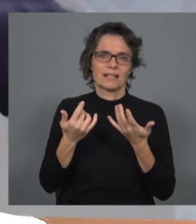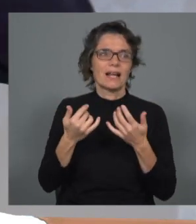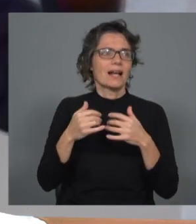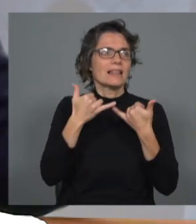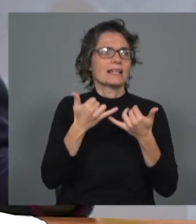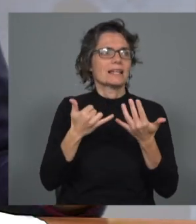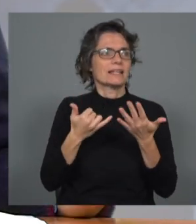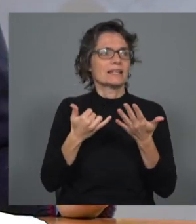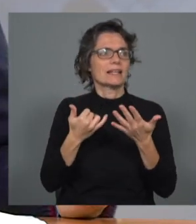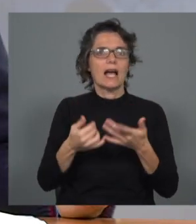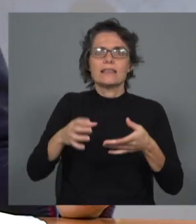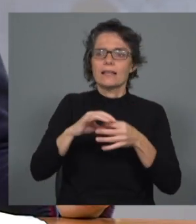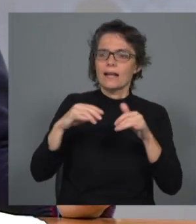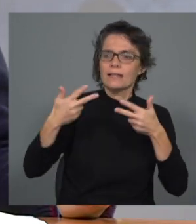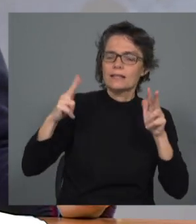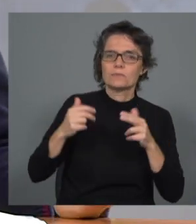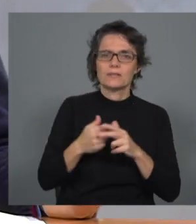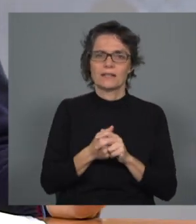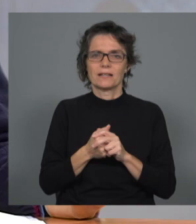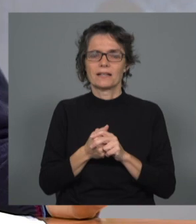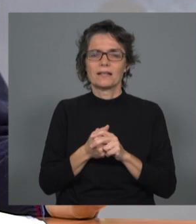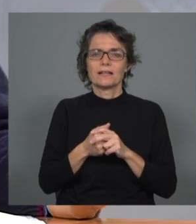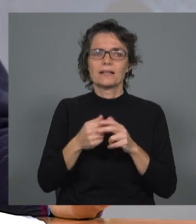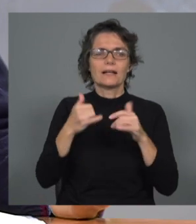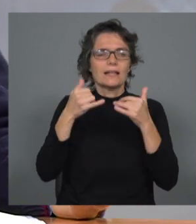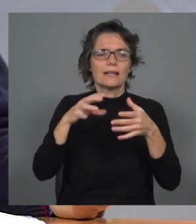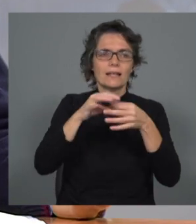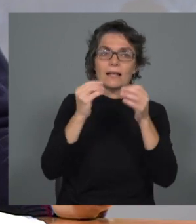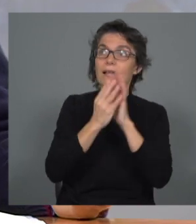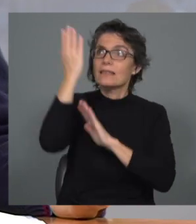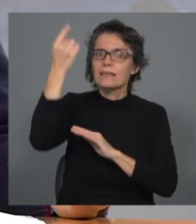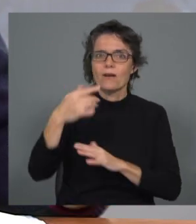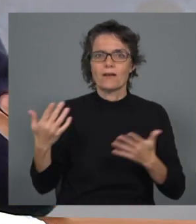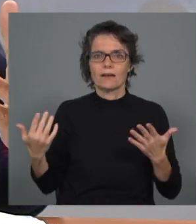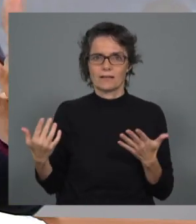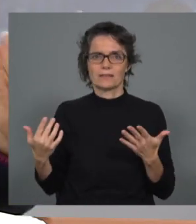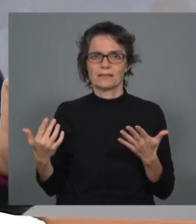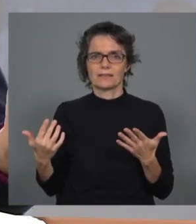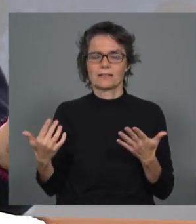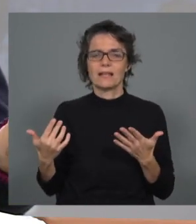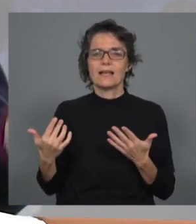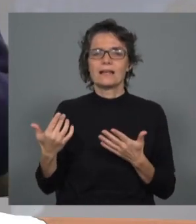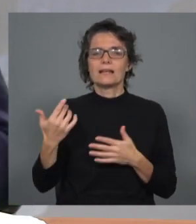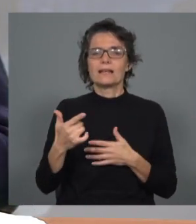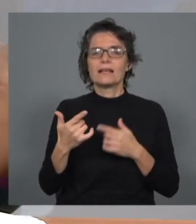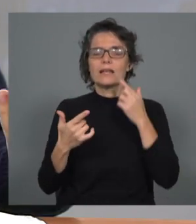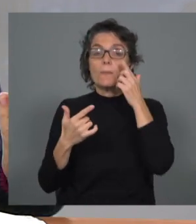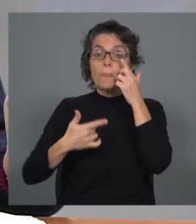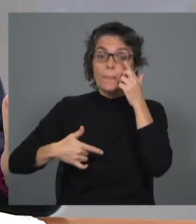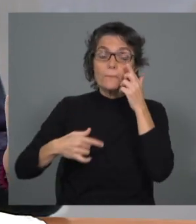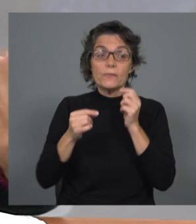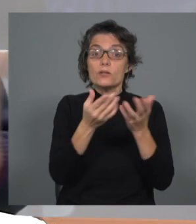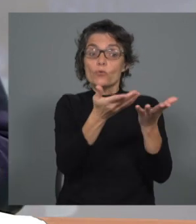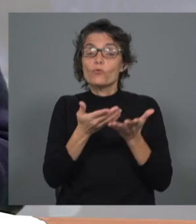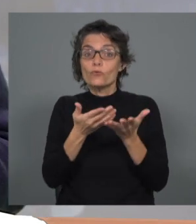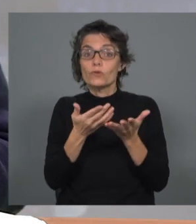Deus é uma promessa de vida e de liberdade. Portanto, e este é um convite para